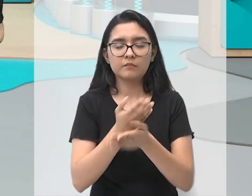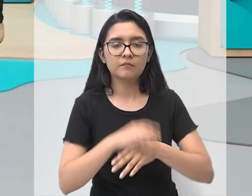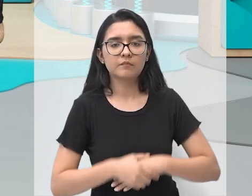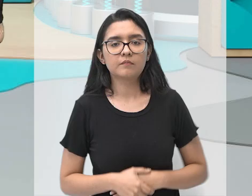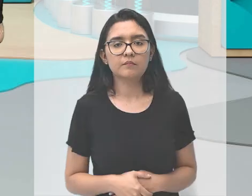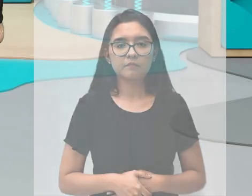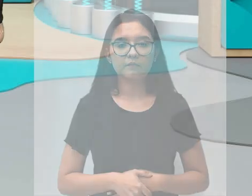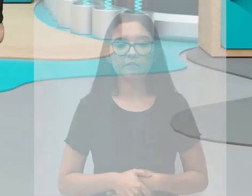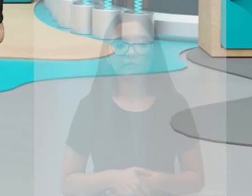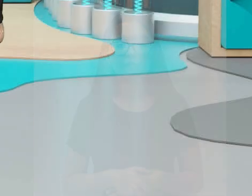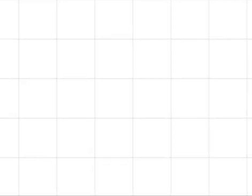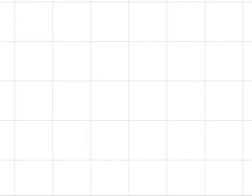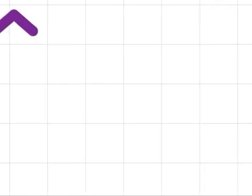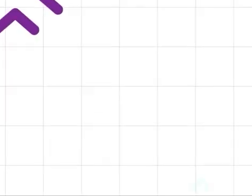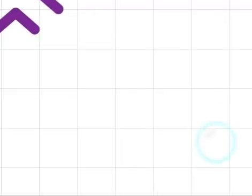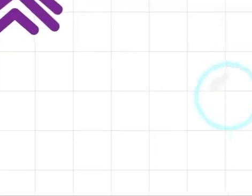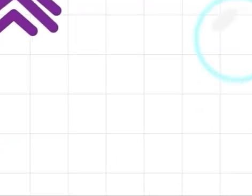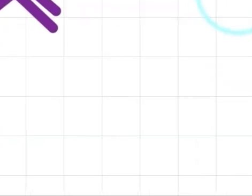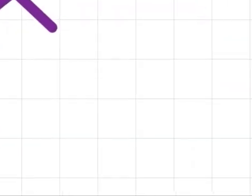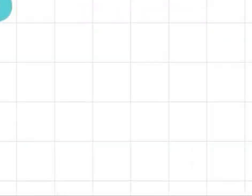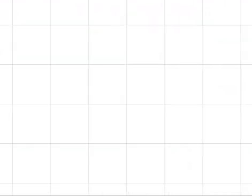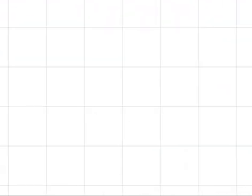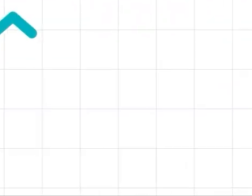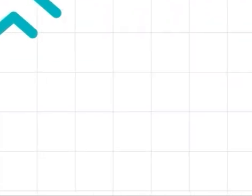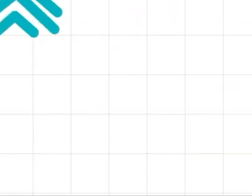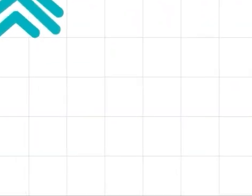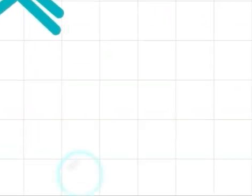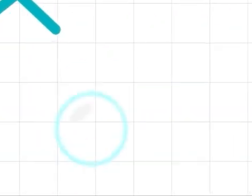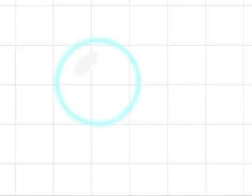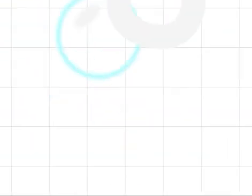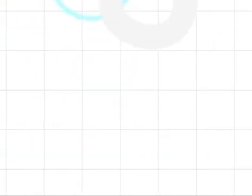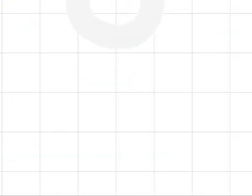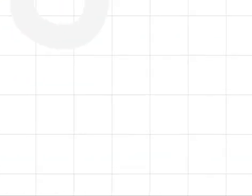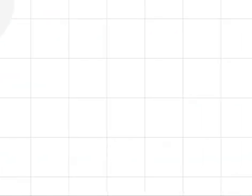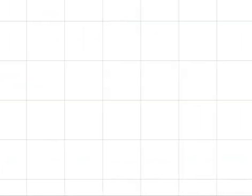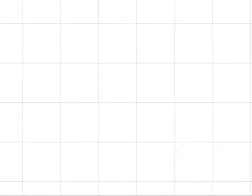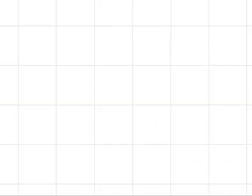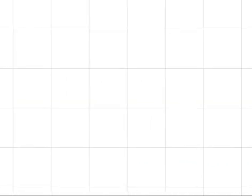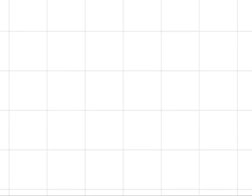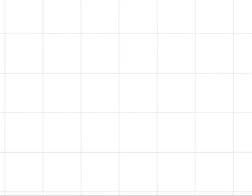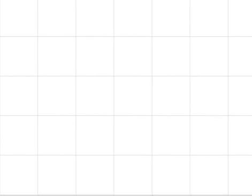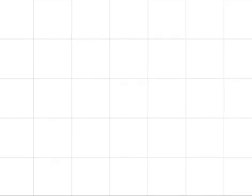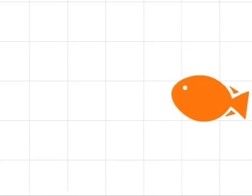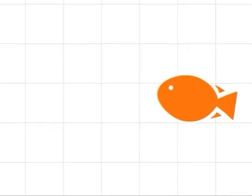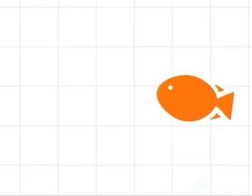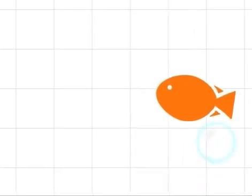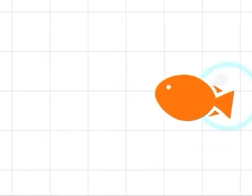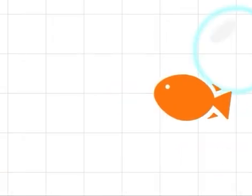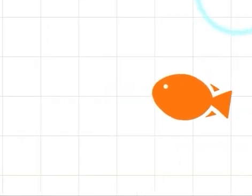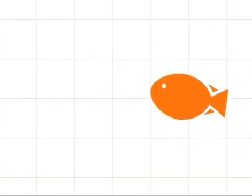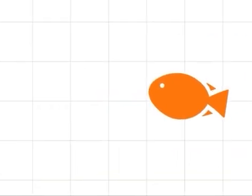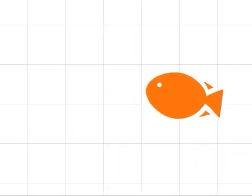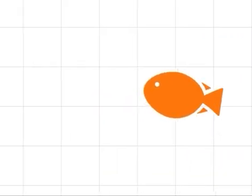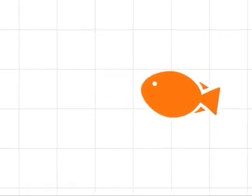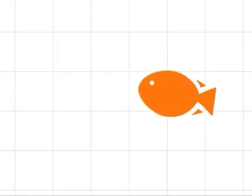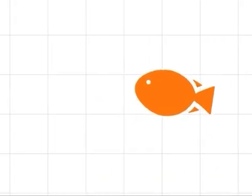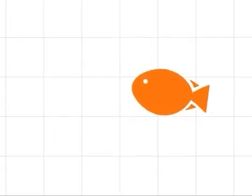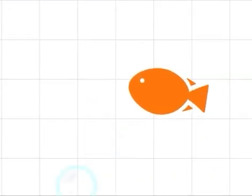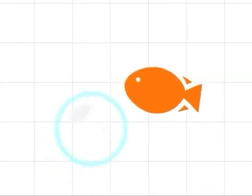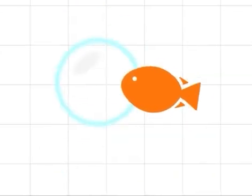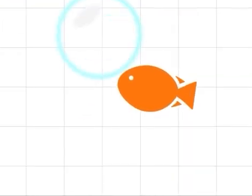Outro benefício, promove a disciplina pessoal, você se torna uma pessoa mais disciplinada, até porque não só os jogos